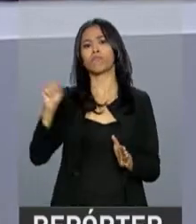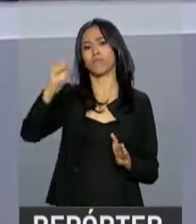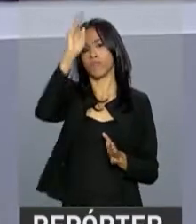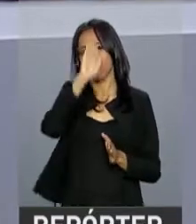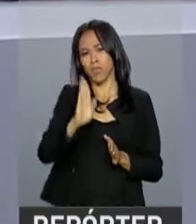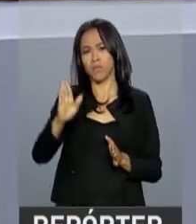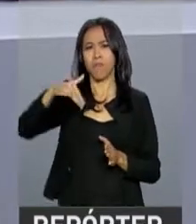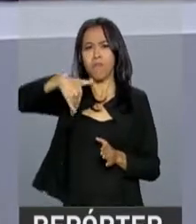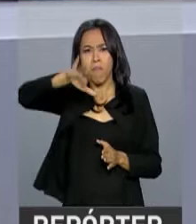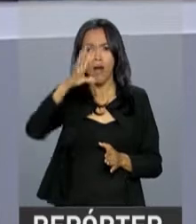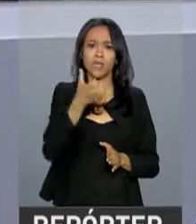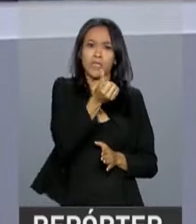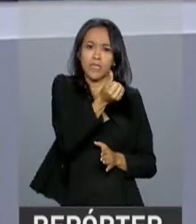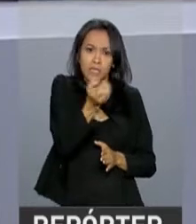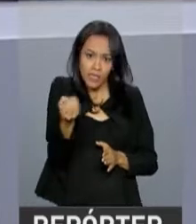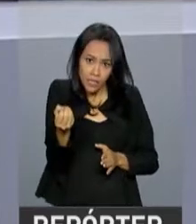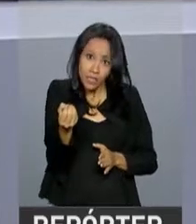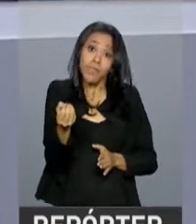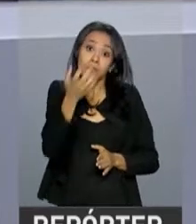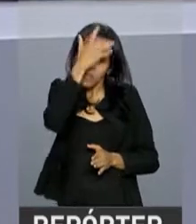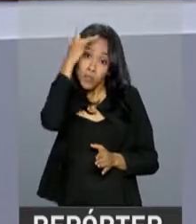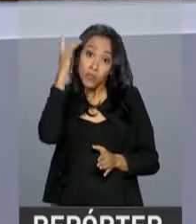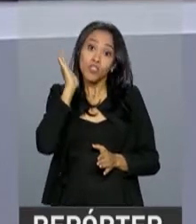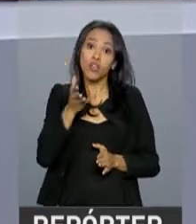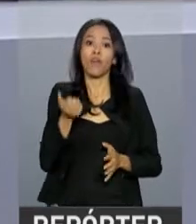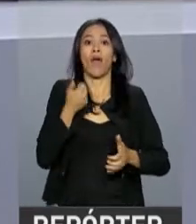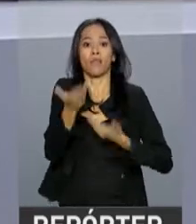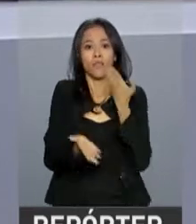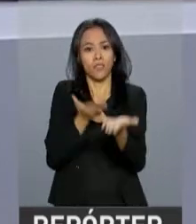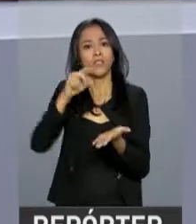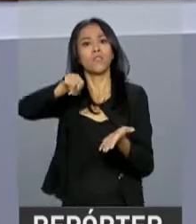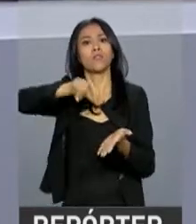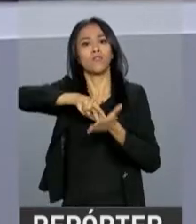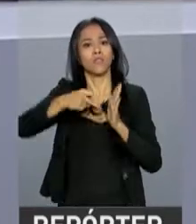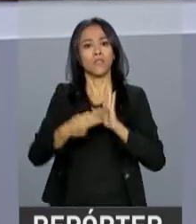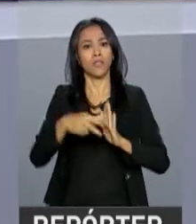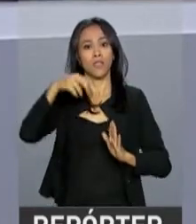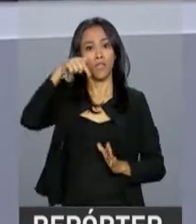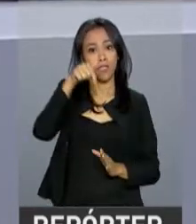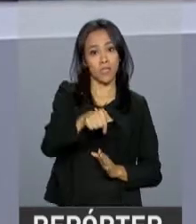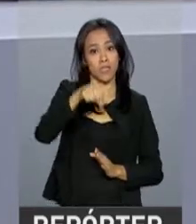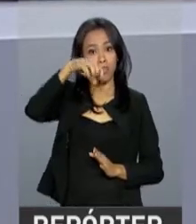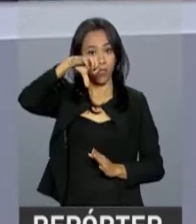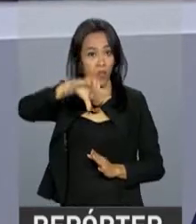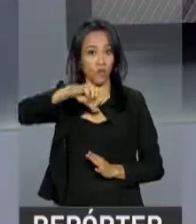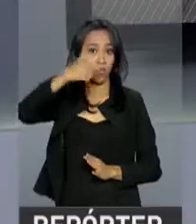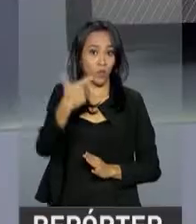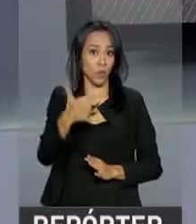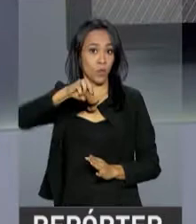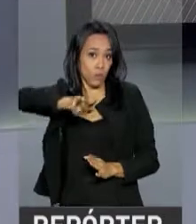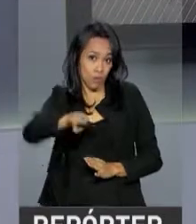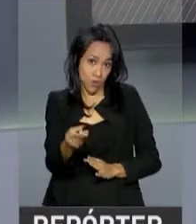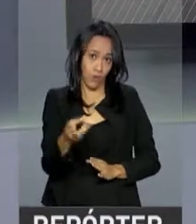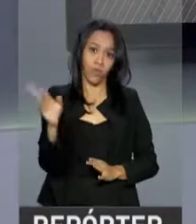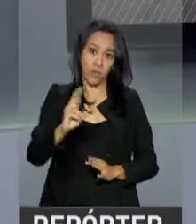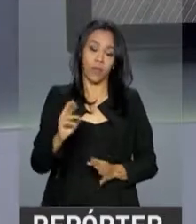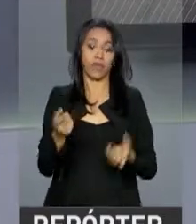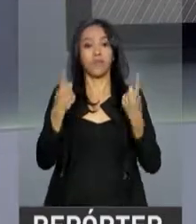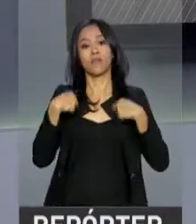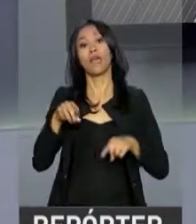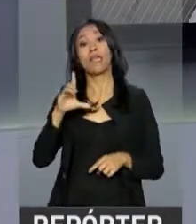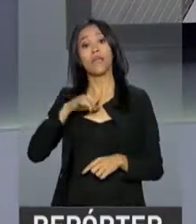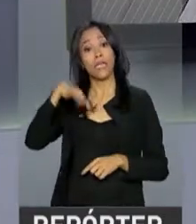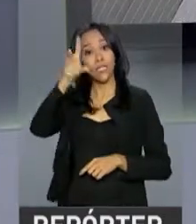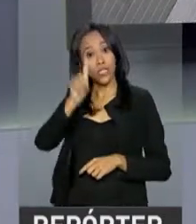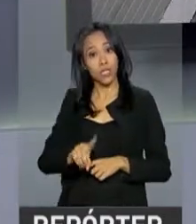600 mil cotistas representando os saques de 792 milhões de reais têm direito a retirar a